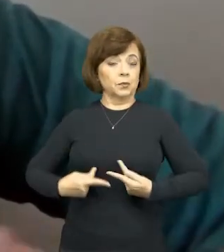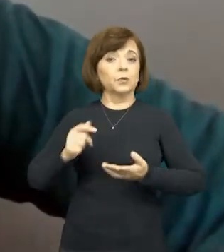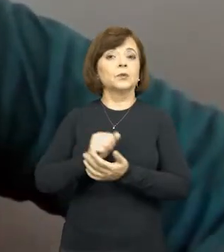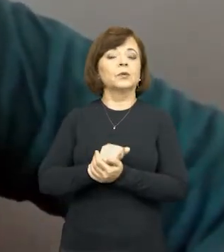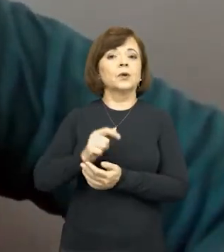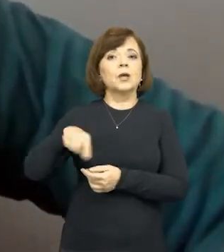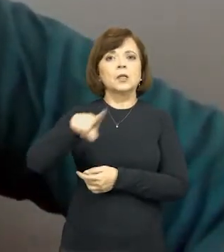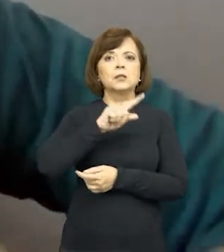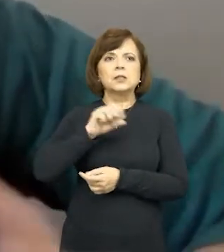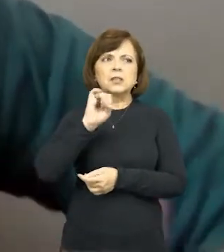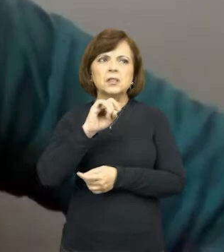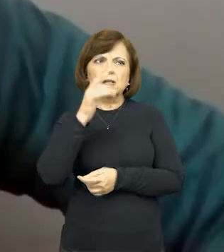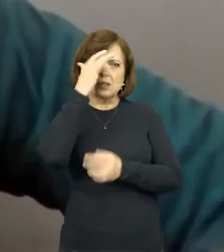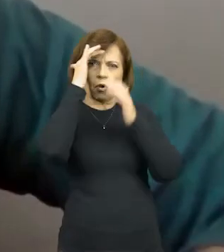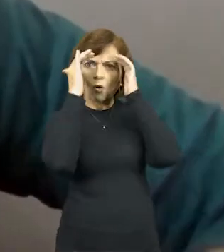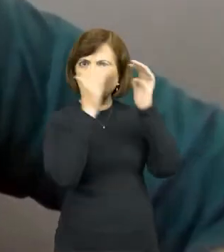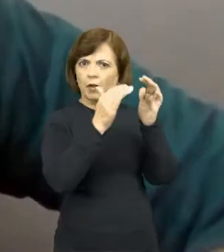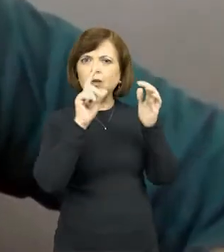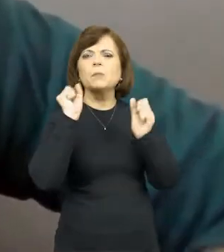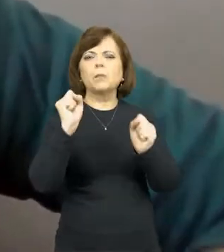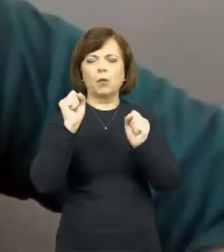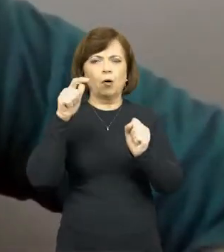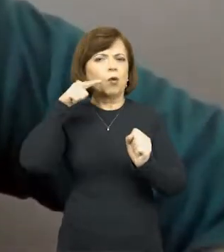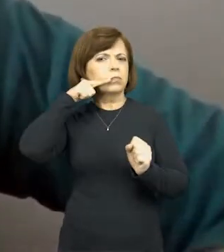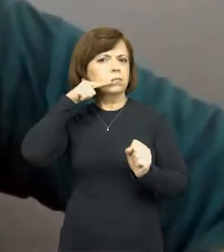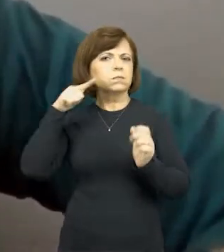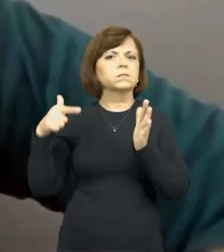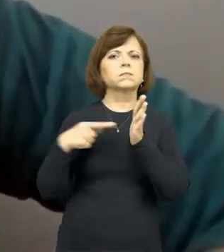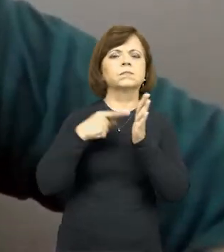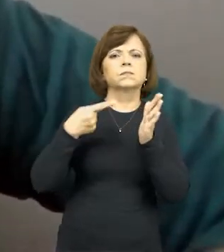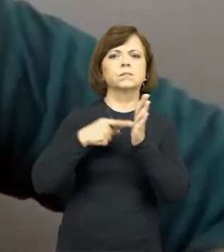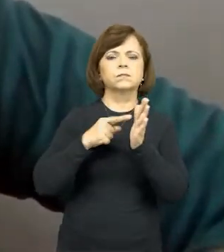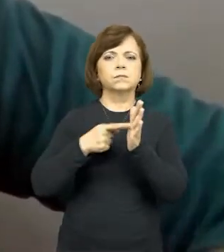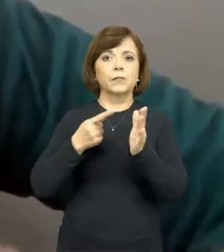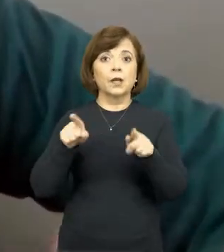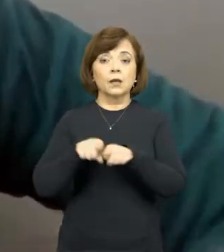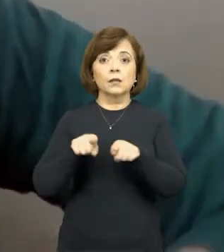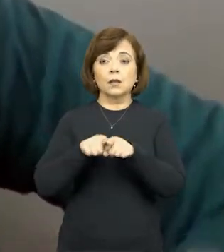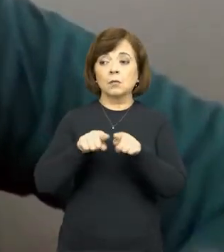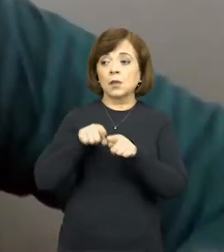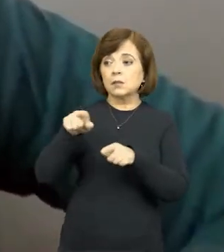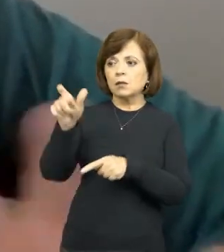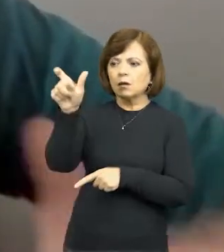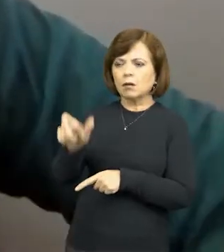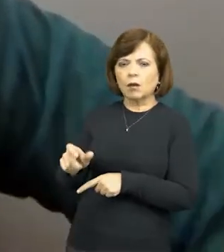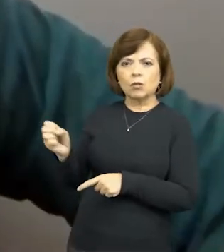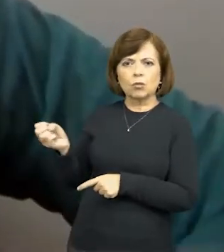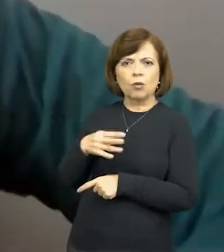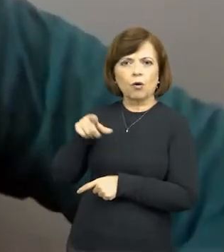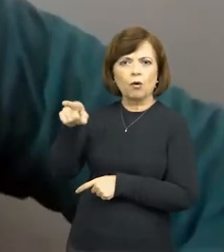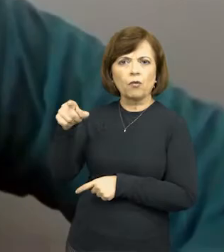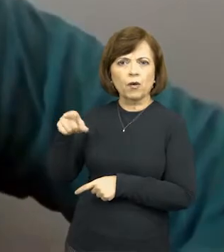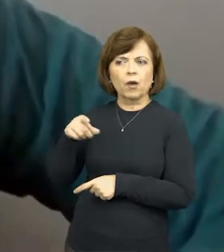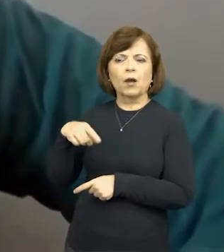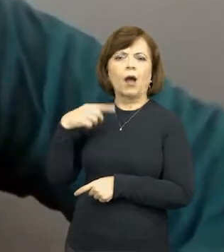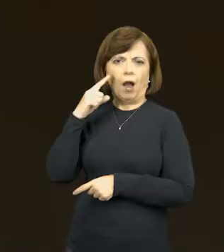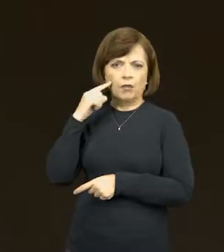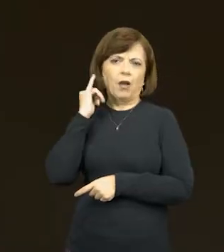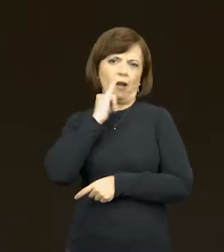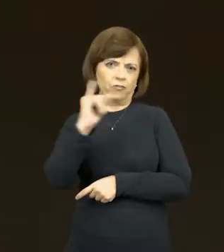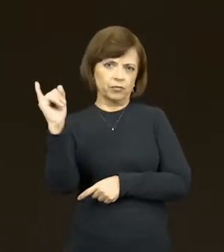decisão estivesse sendo descumprida, e fazer também comunicações novas sobre linhas que o Ministério Público não tinha ainda atuado, mas que estavam com esse